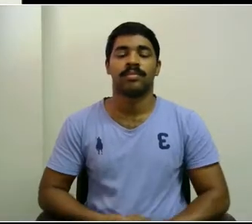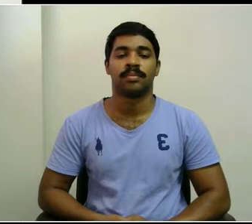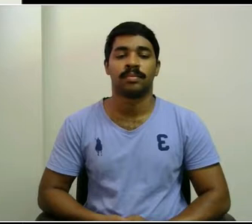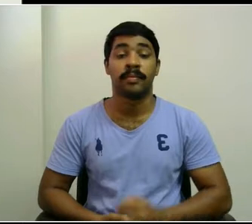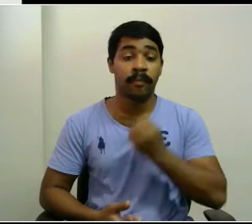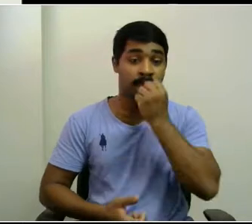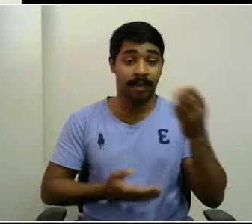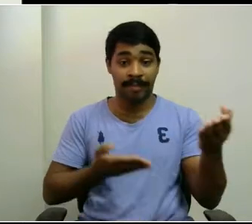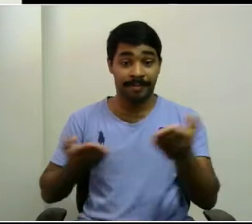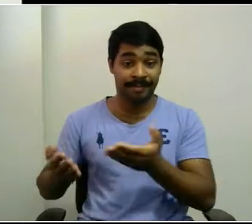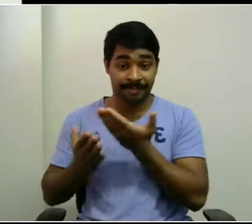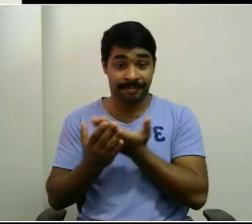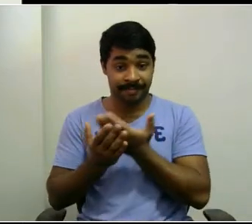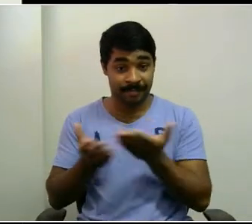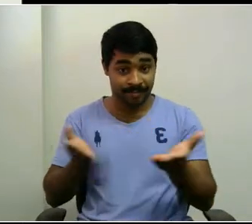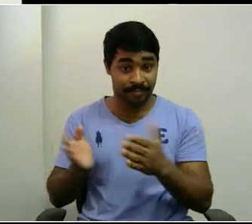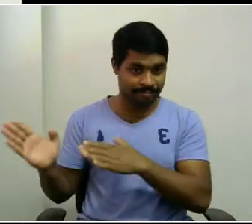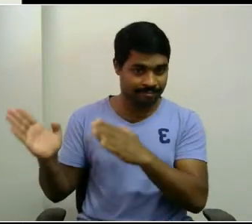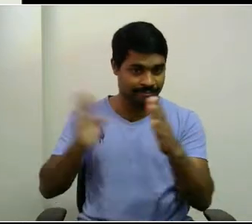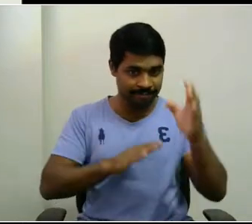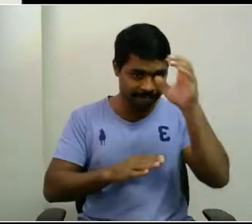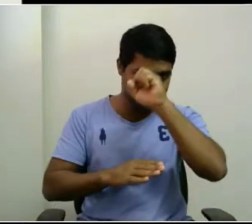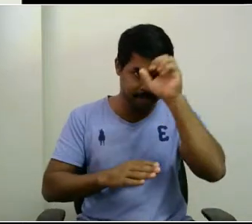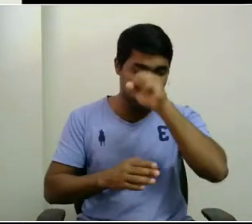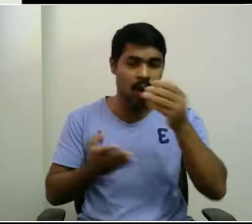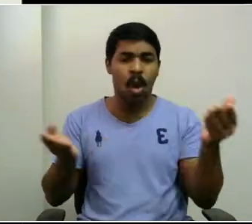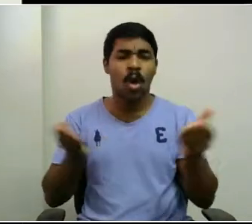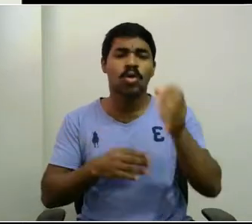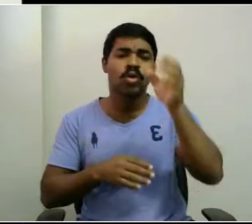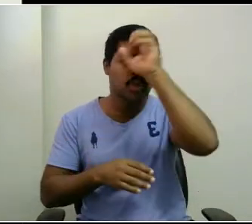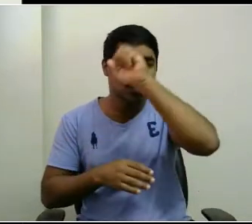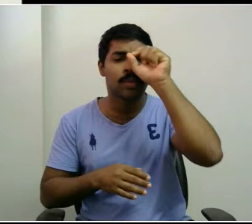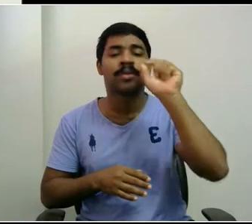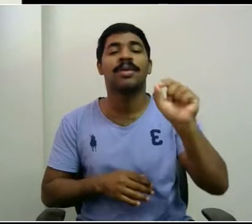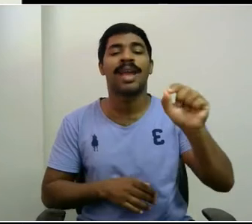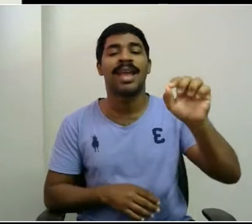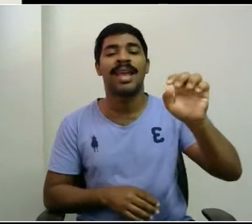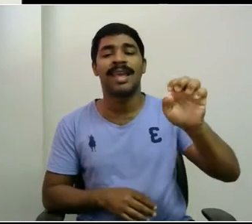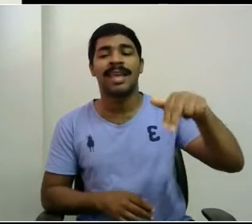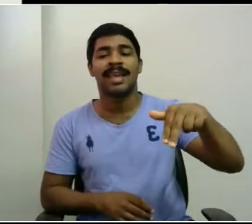Sejam todos muito bem-vindos à nossa aula de hoje. E nesta aula nós iremos estar vendo a inequação do primeiro grau.